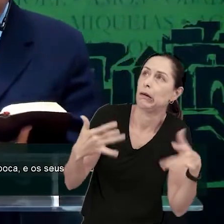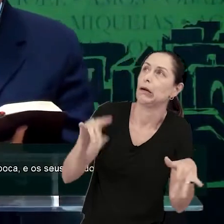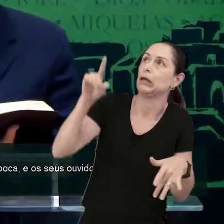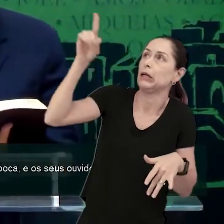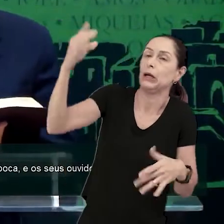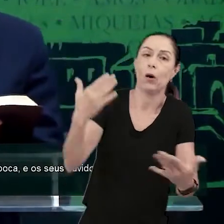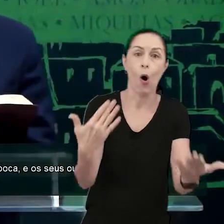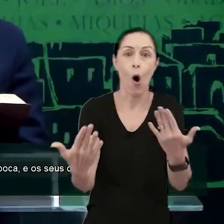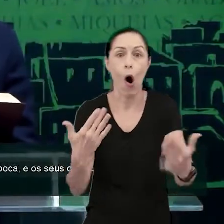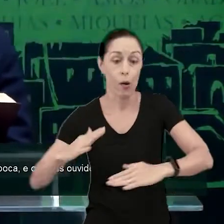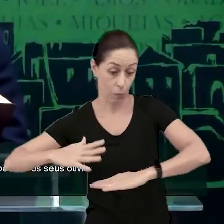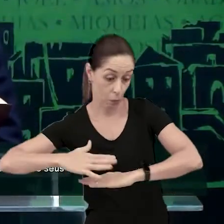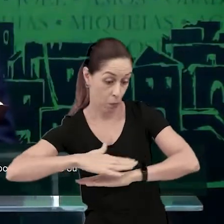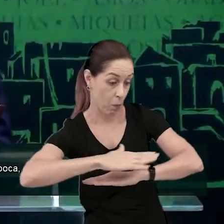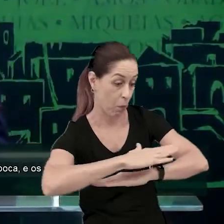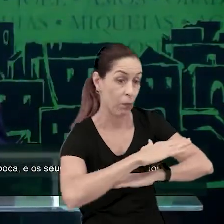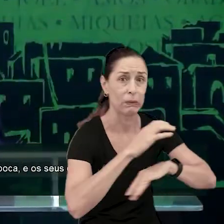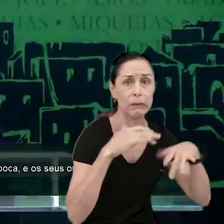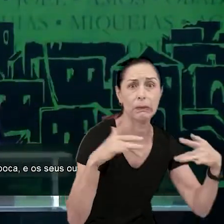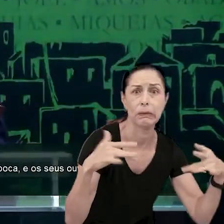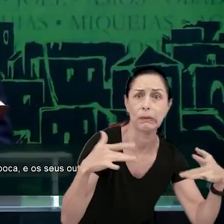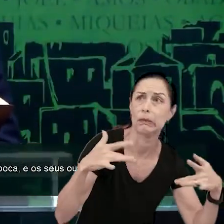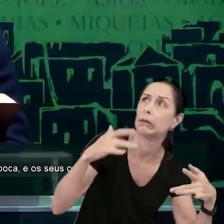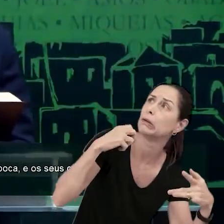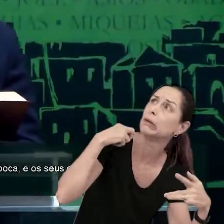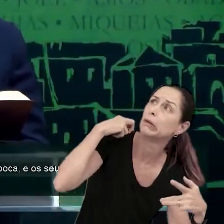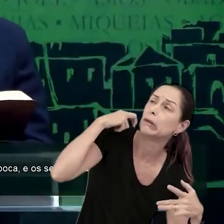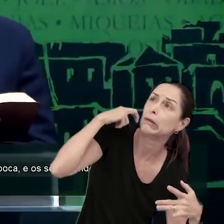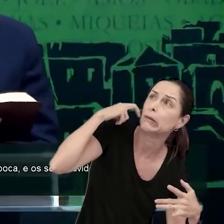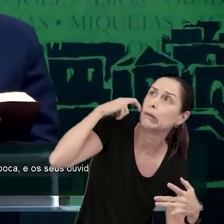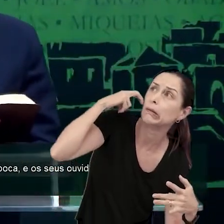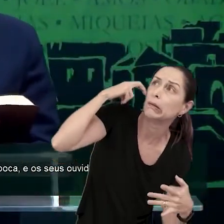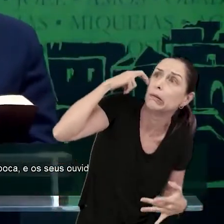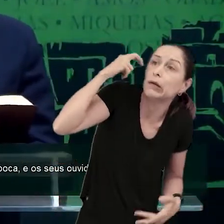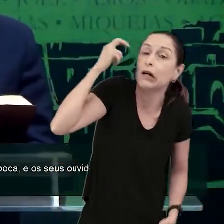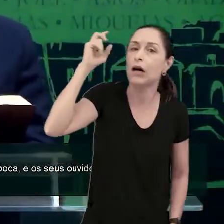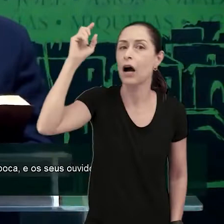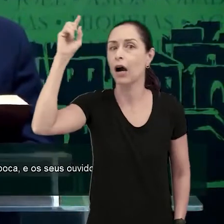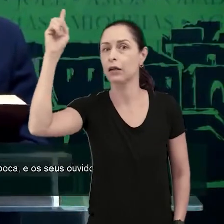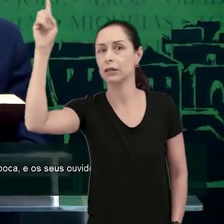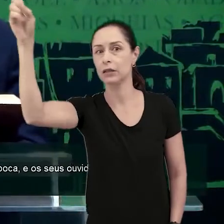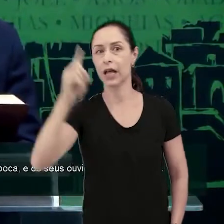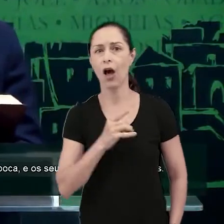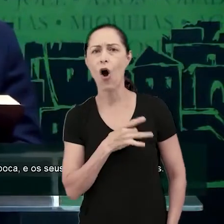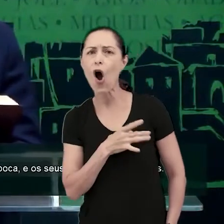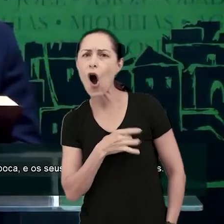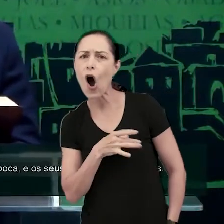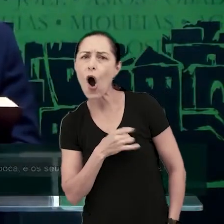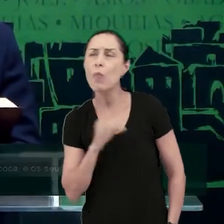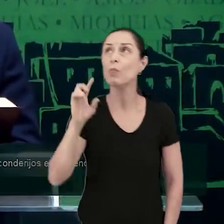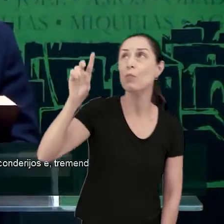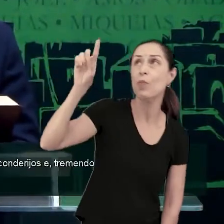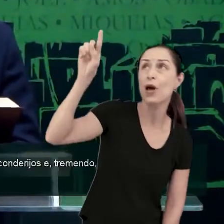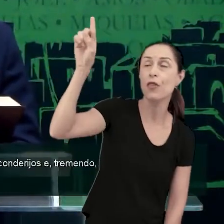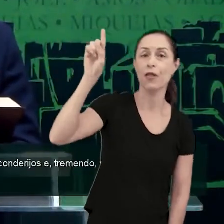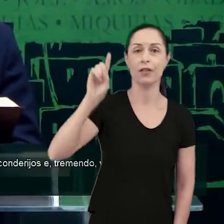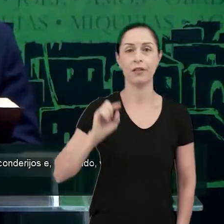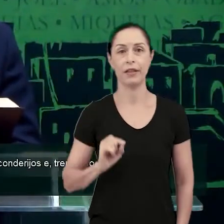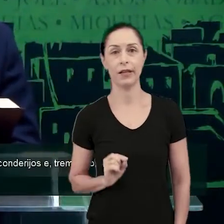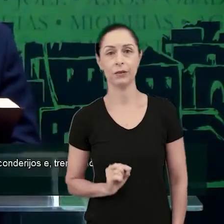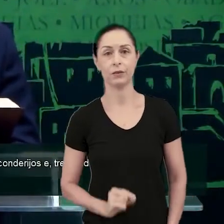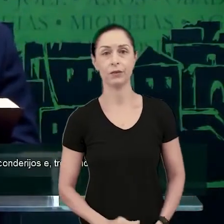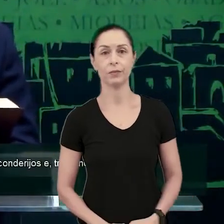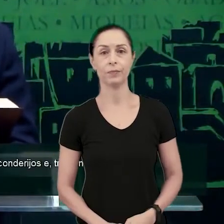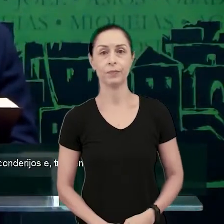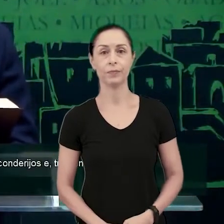serpentes, como répteis da terra. Tremendo sairão dos seus esconderijos e tremendo virão ao Senhor nosso Deus. Terão medo de